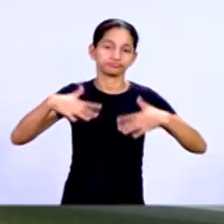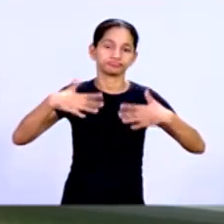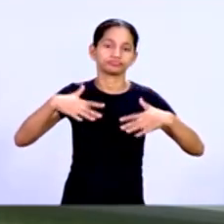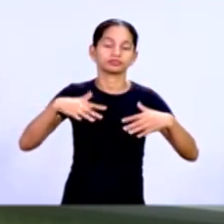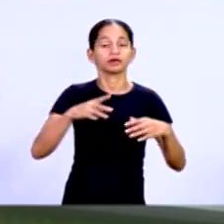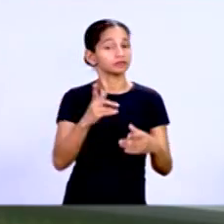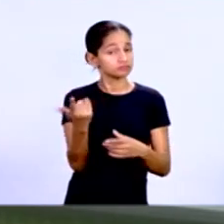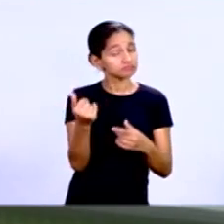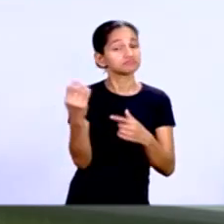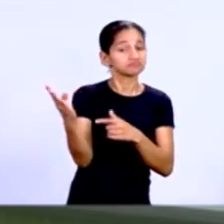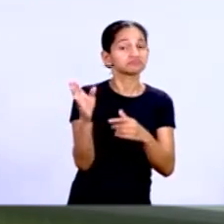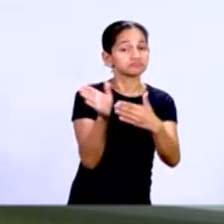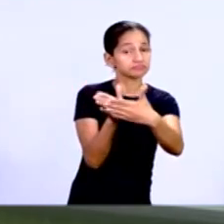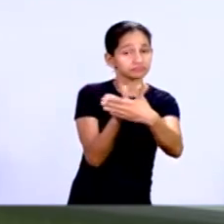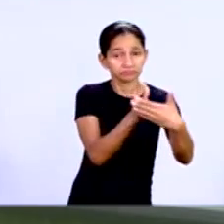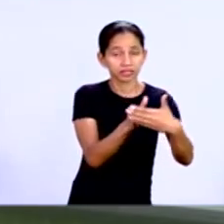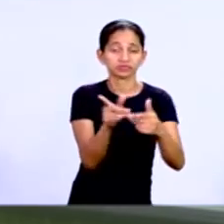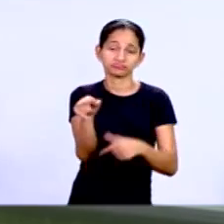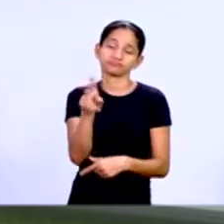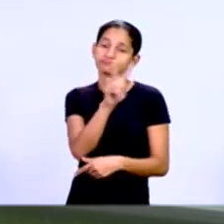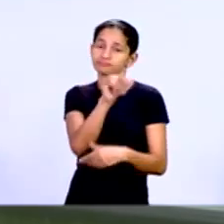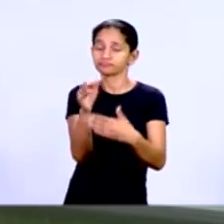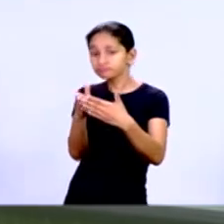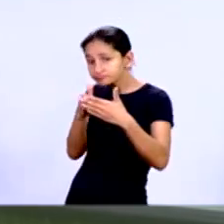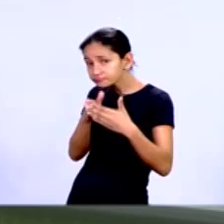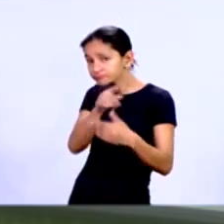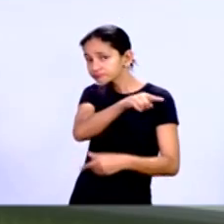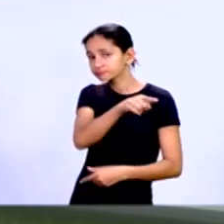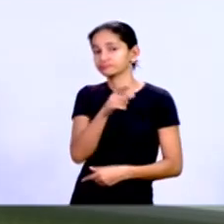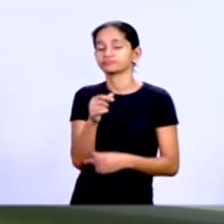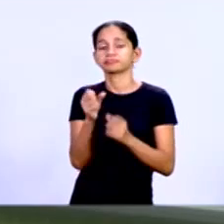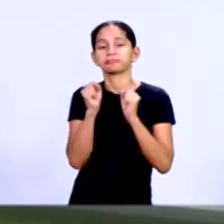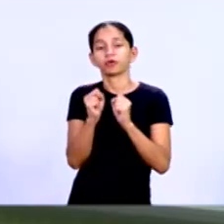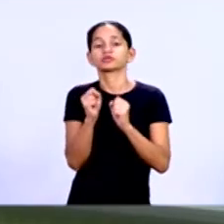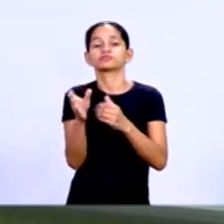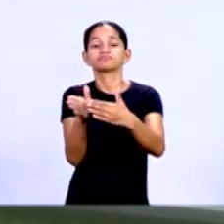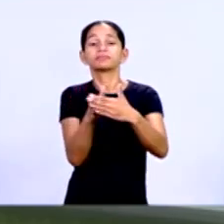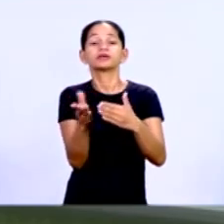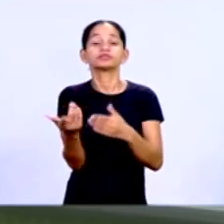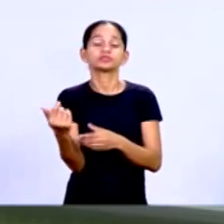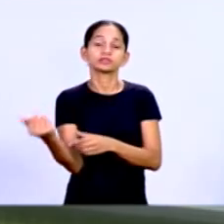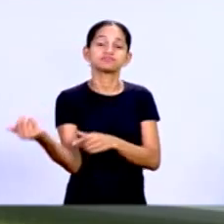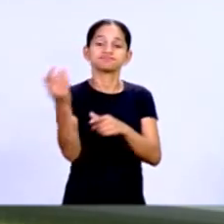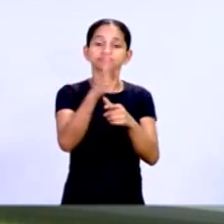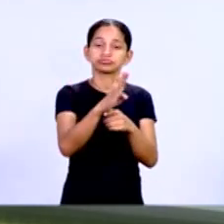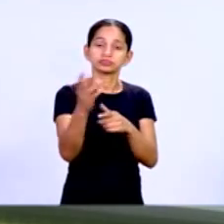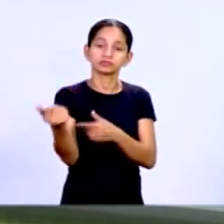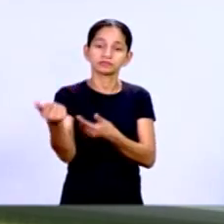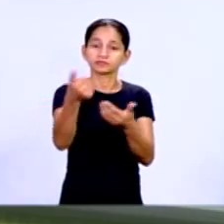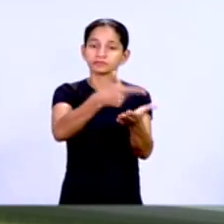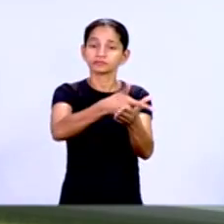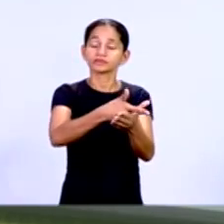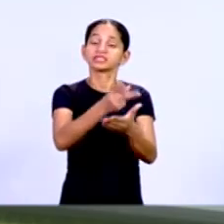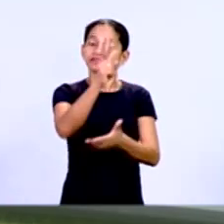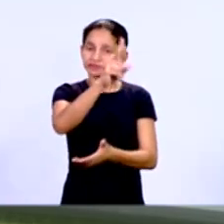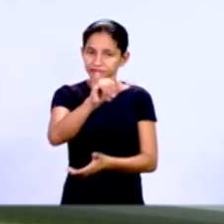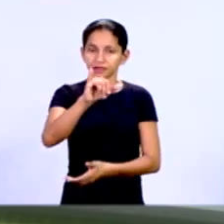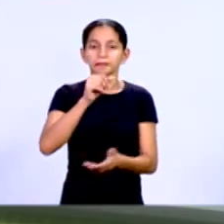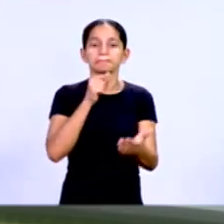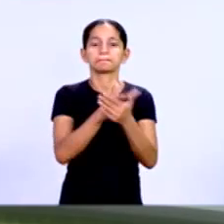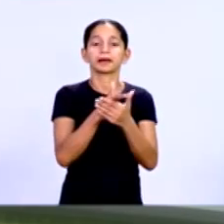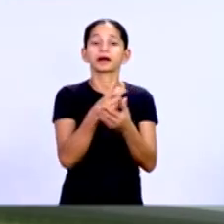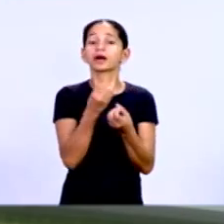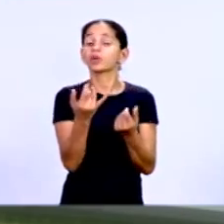financeiro para adquirir esse bem, que é o dinheiro, para que eu possa adquirir o equipamento. Evidentemente eu vou pagar por isso